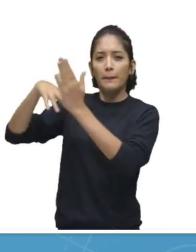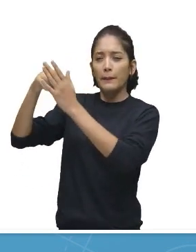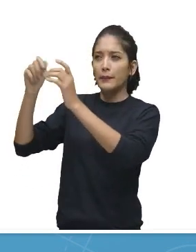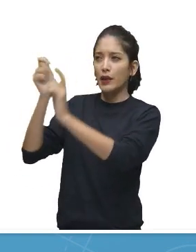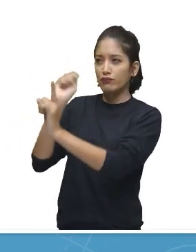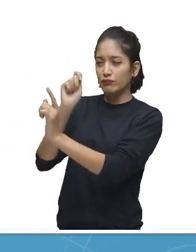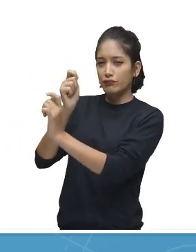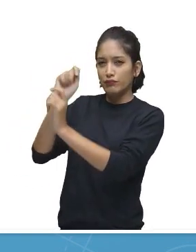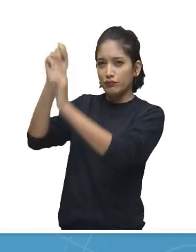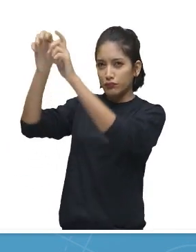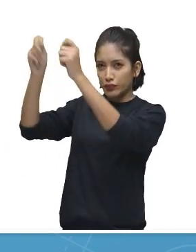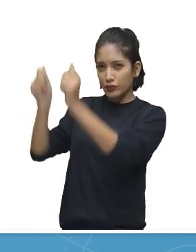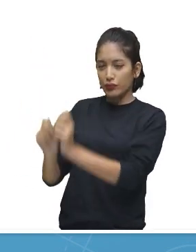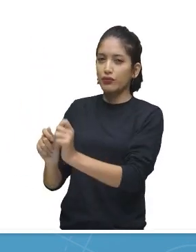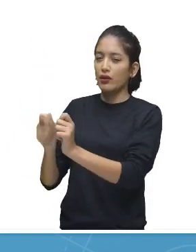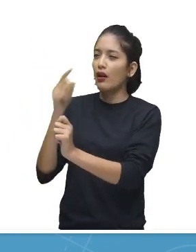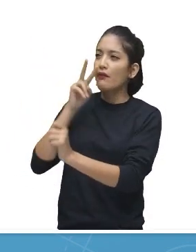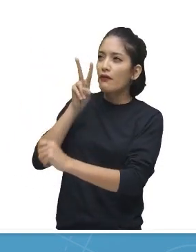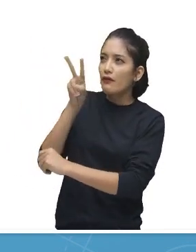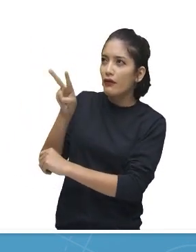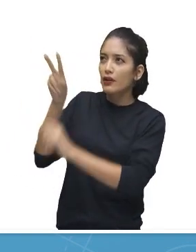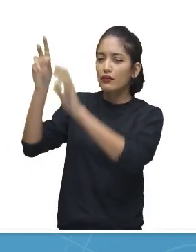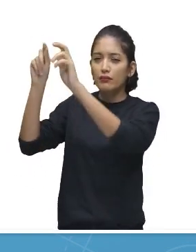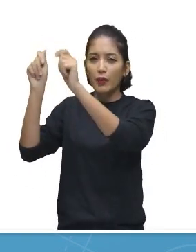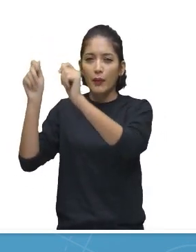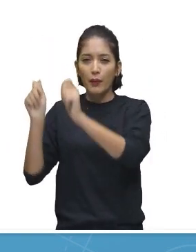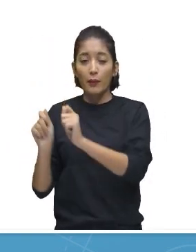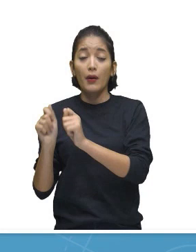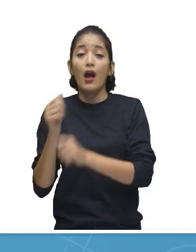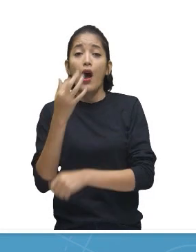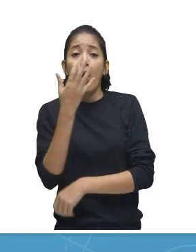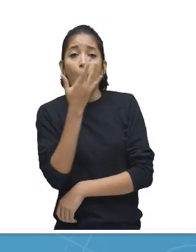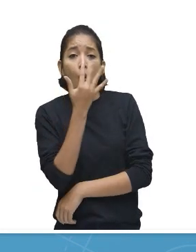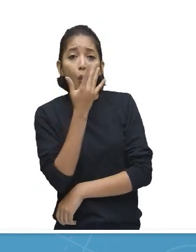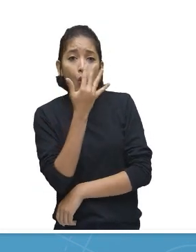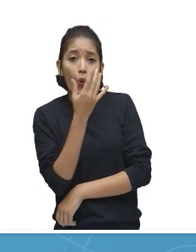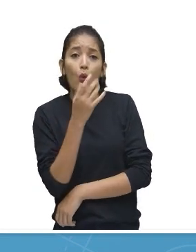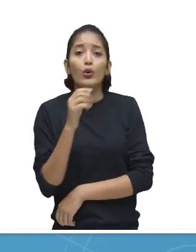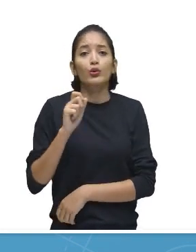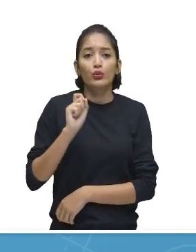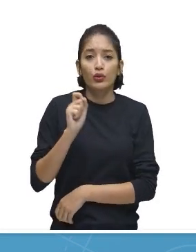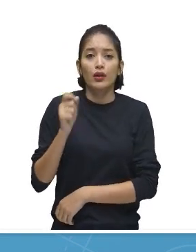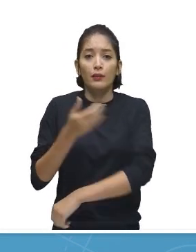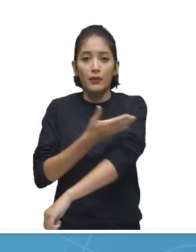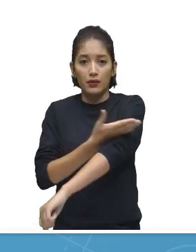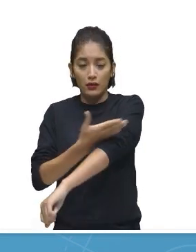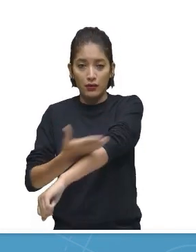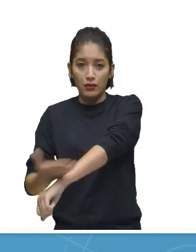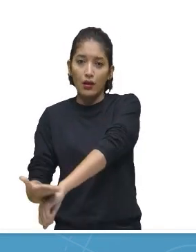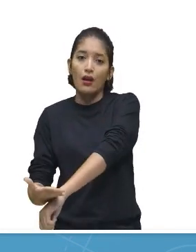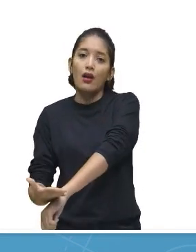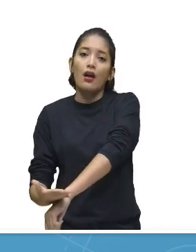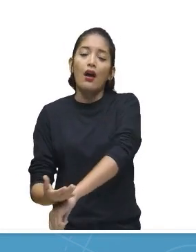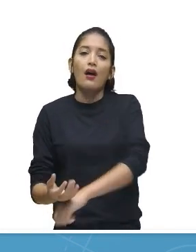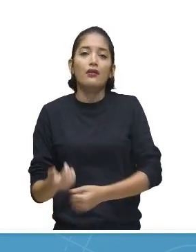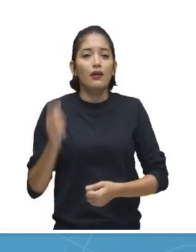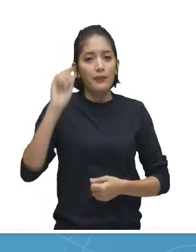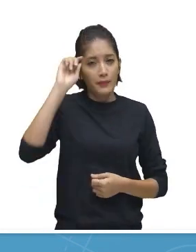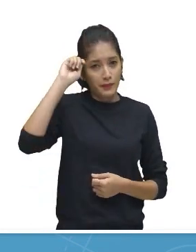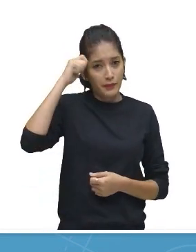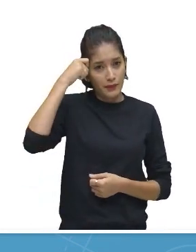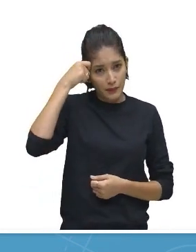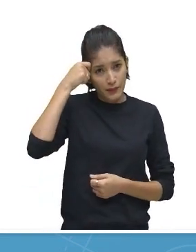como se estivesse vendo uma escultura ali. Cores austeras, do branco ao negro, passando